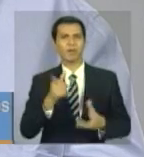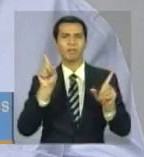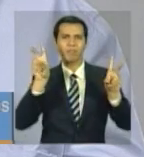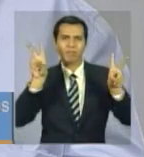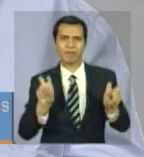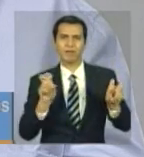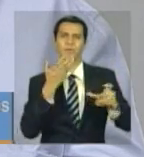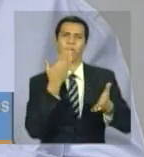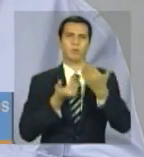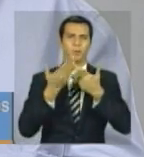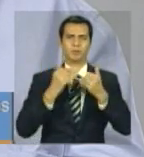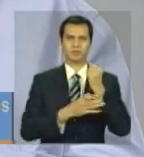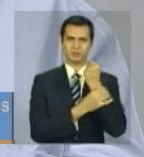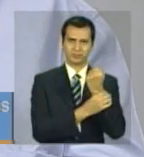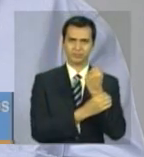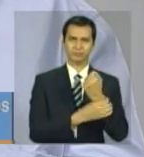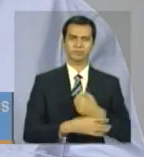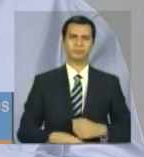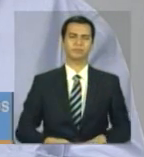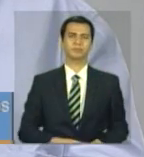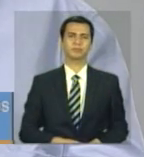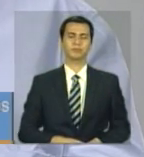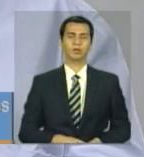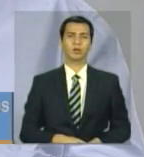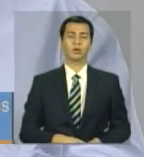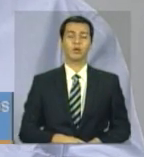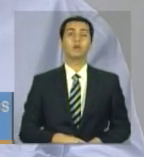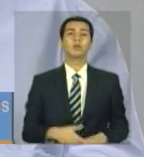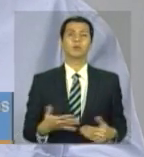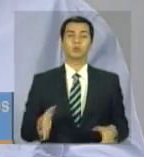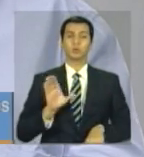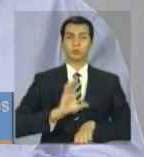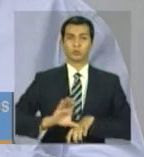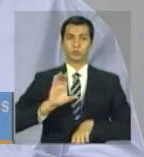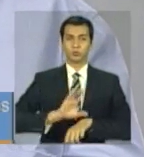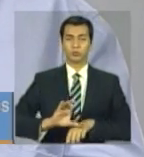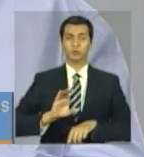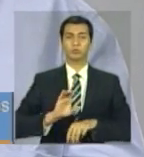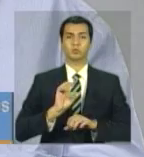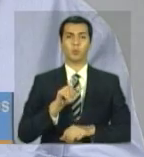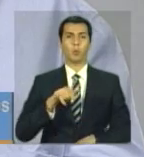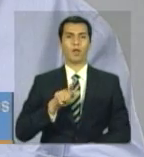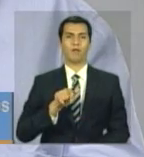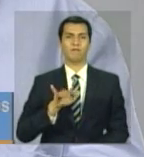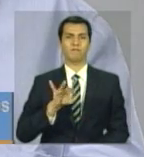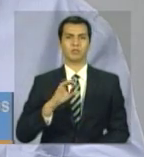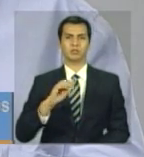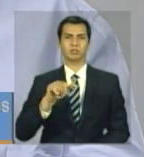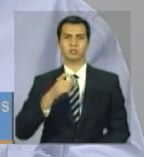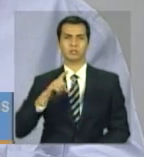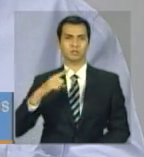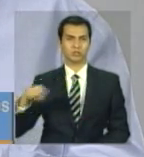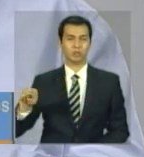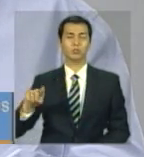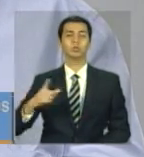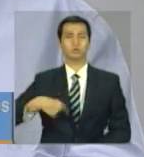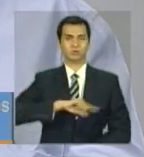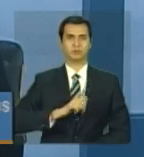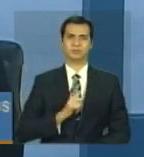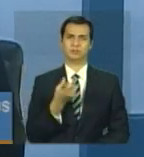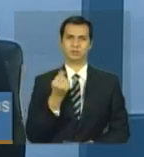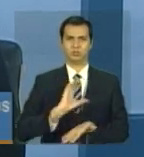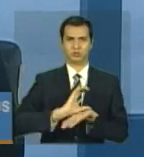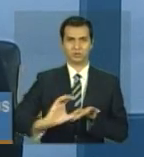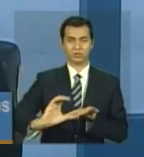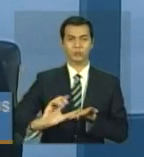tudo. A qualificação, nós temos inclusive um recurso, né, para estar trabalhando agora no Brasil Sem Miséria, que